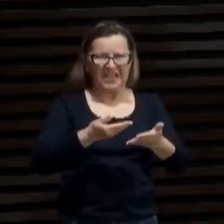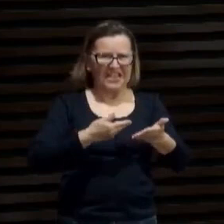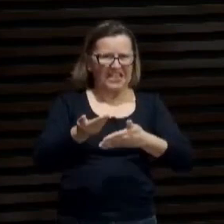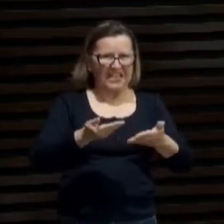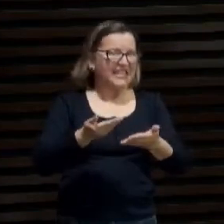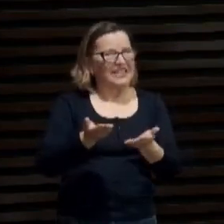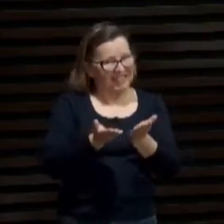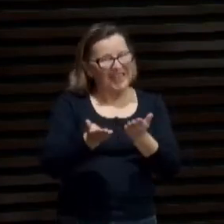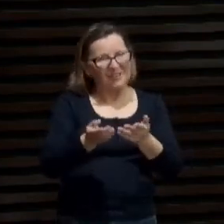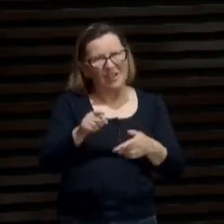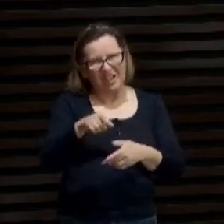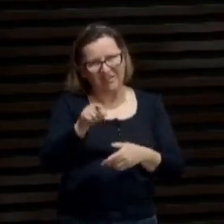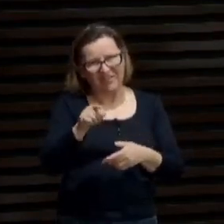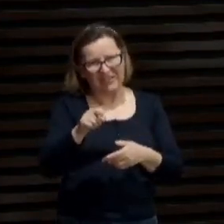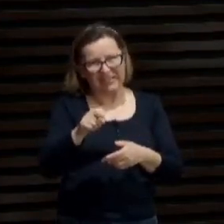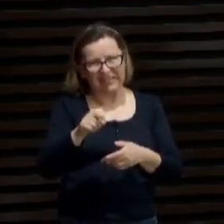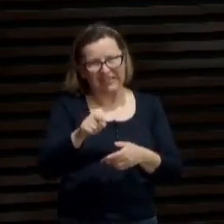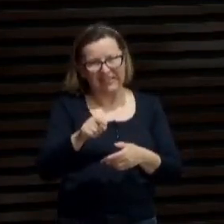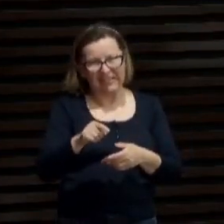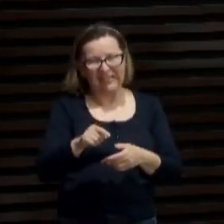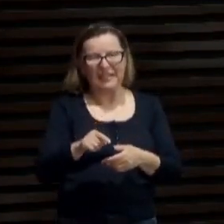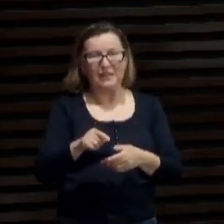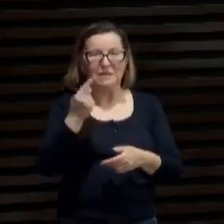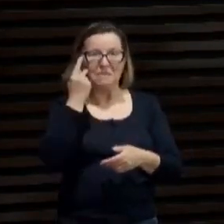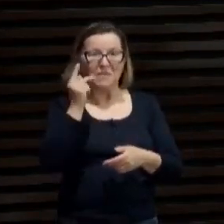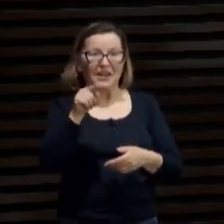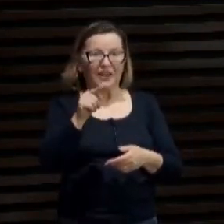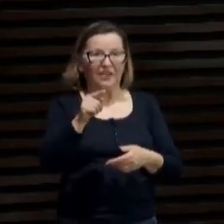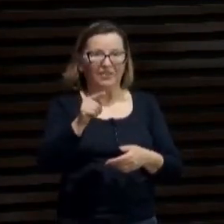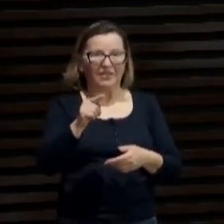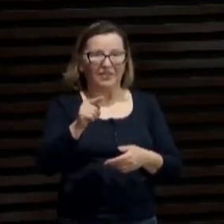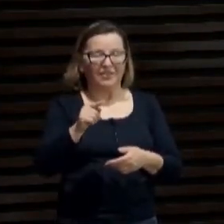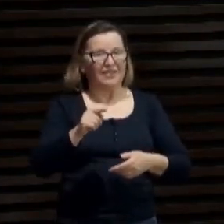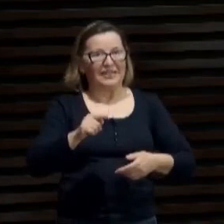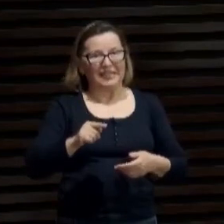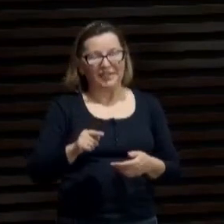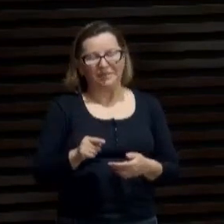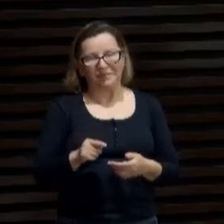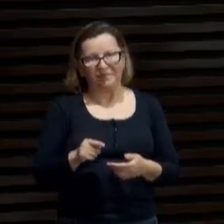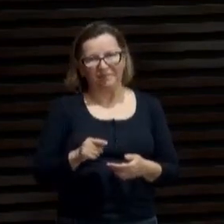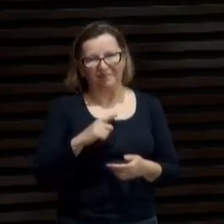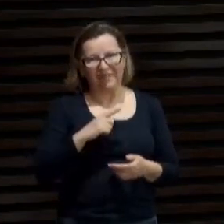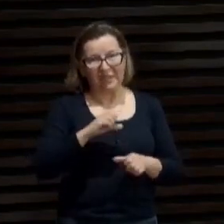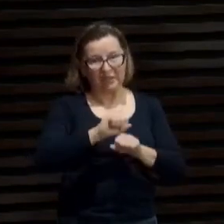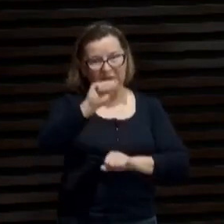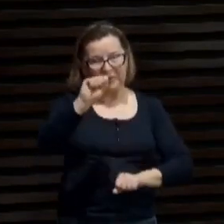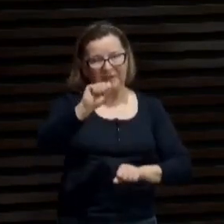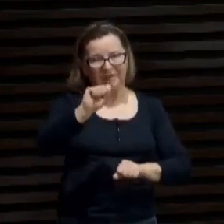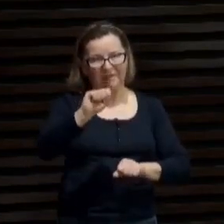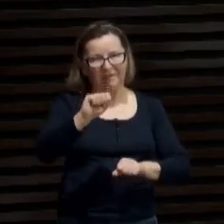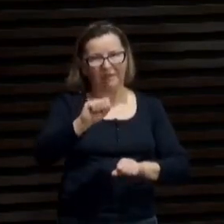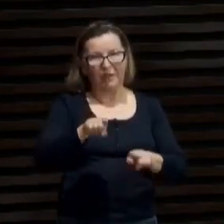egoístas, para que você se realize pessoalmente. A teologia bíblica é: Deus te dá